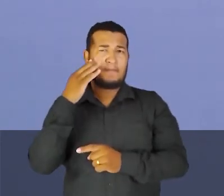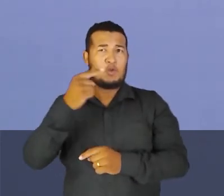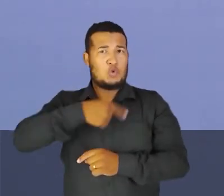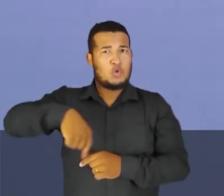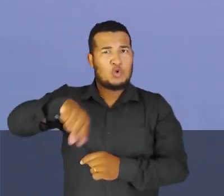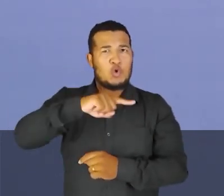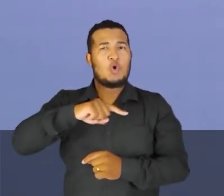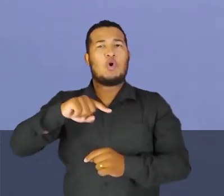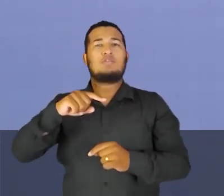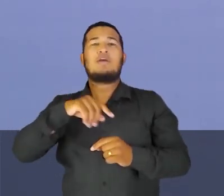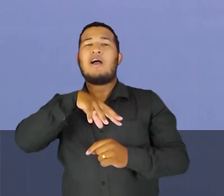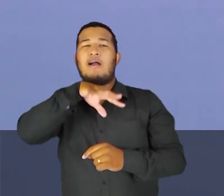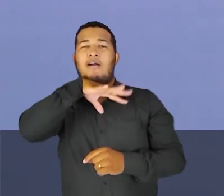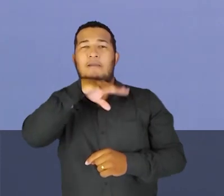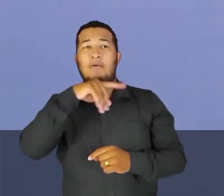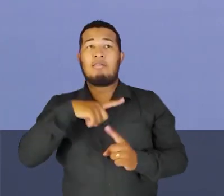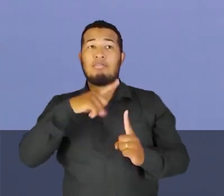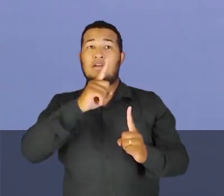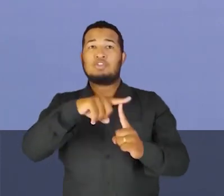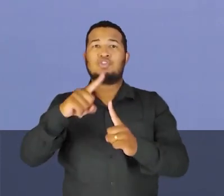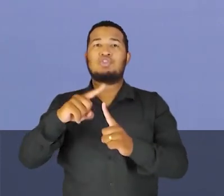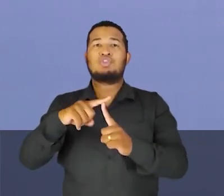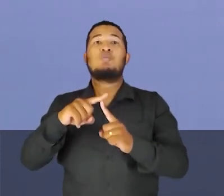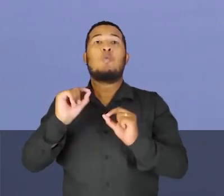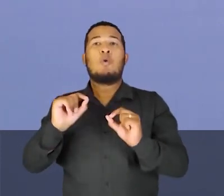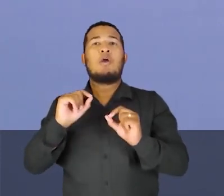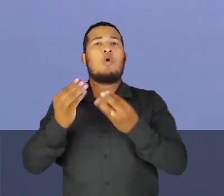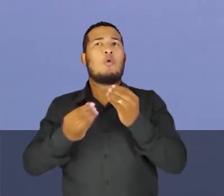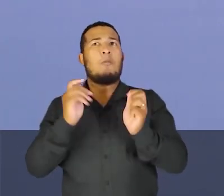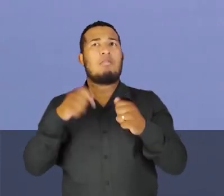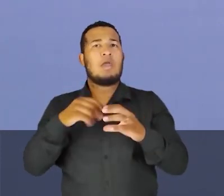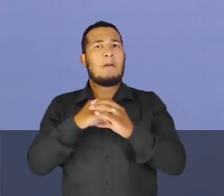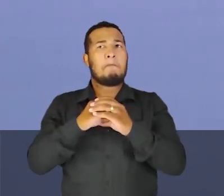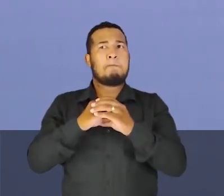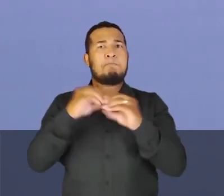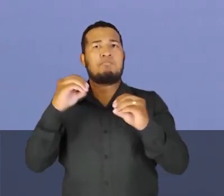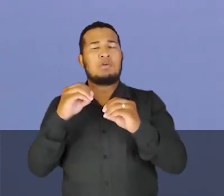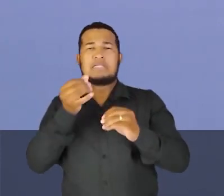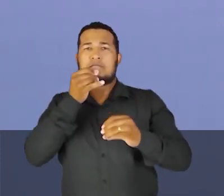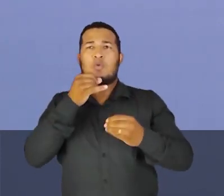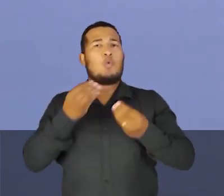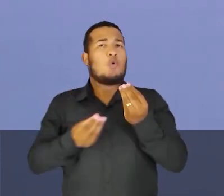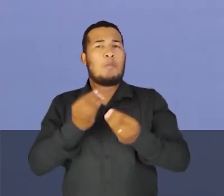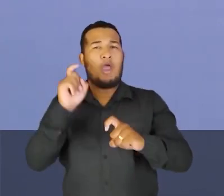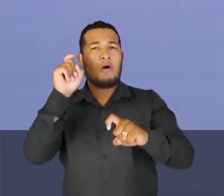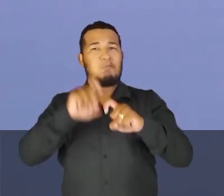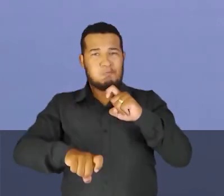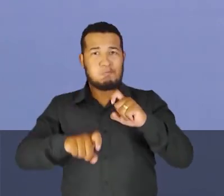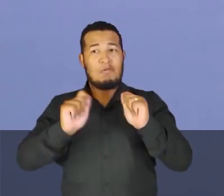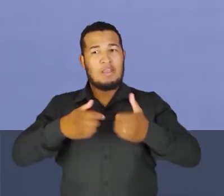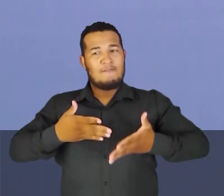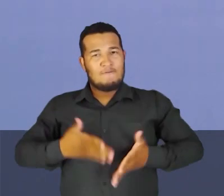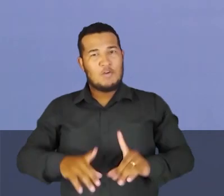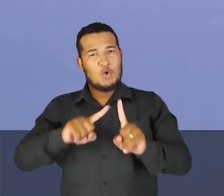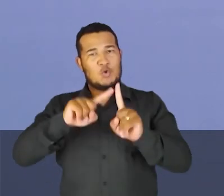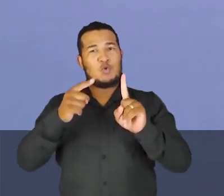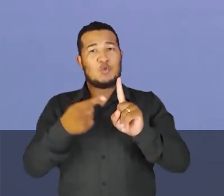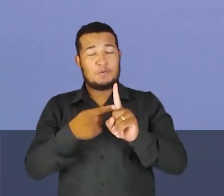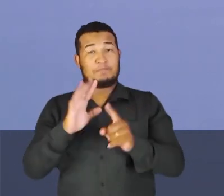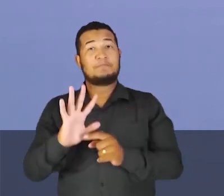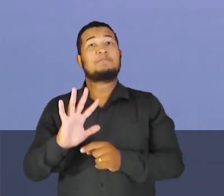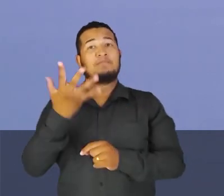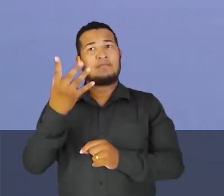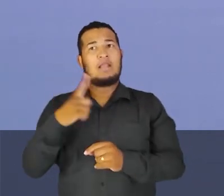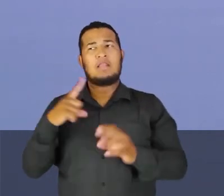animais, realizamos uma forma de reprodução conhecida como reprodução sexuada, que é aquela forma de reprodução onde ocorre